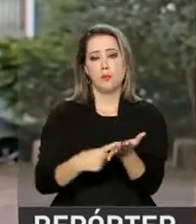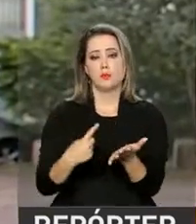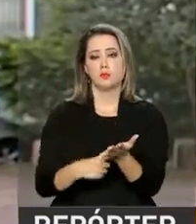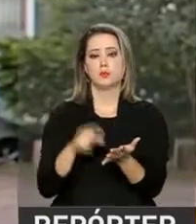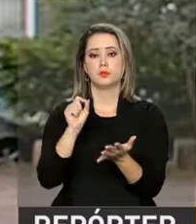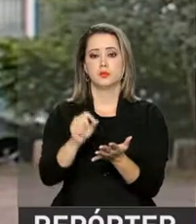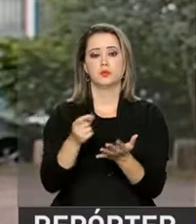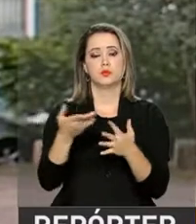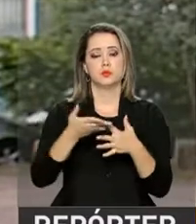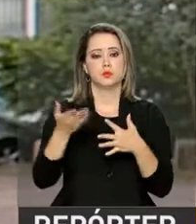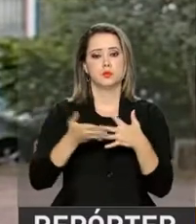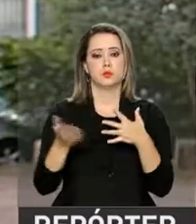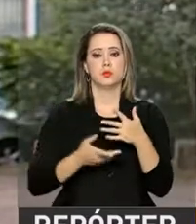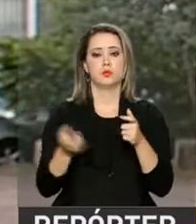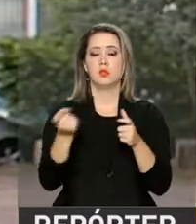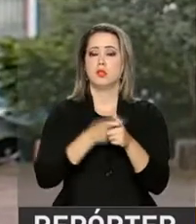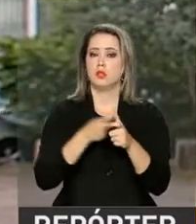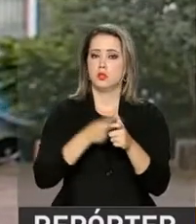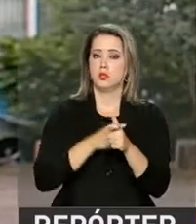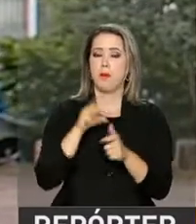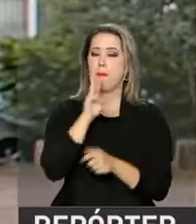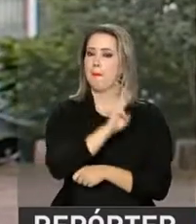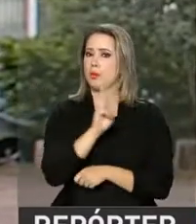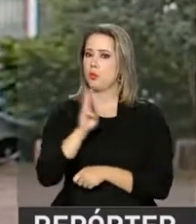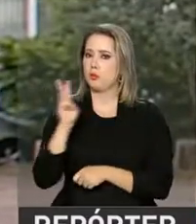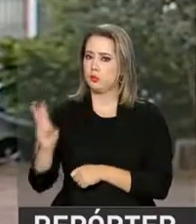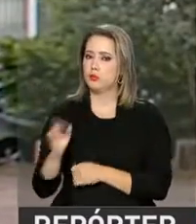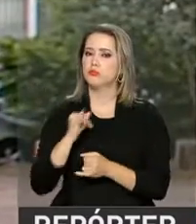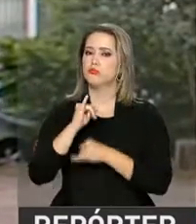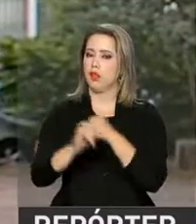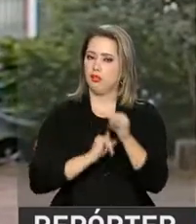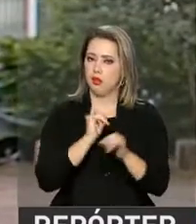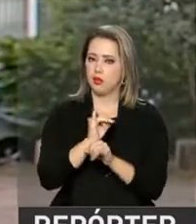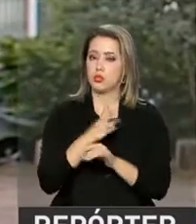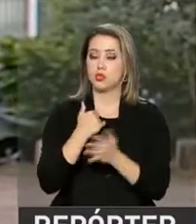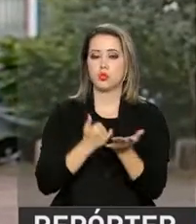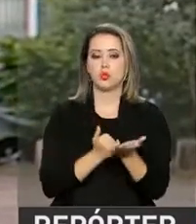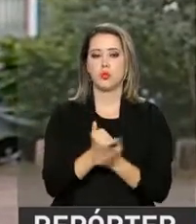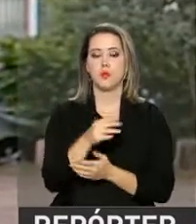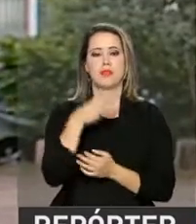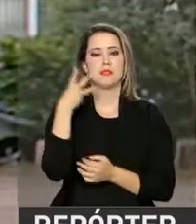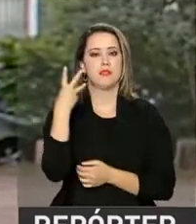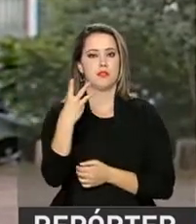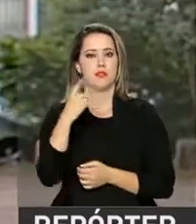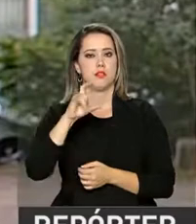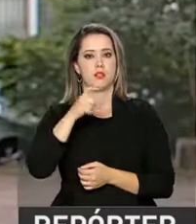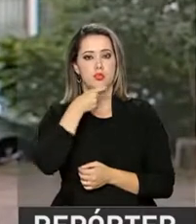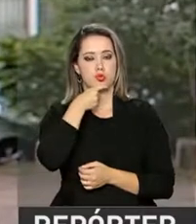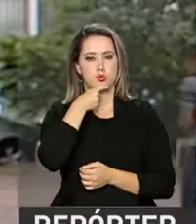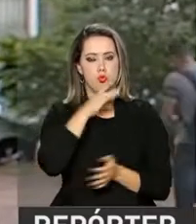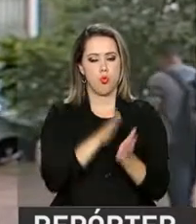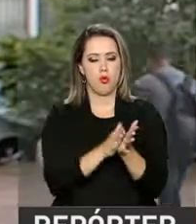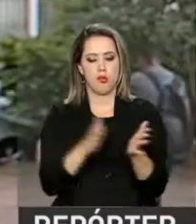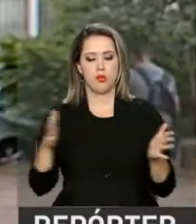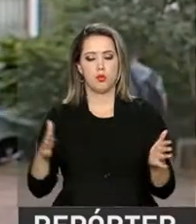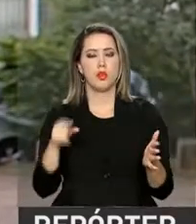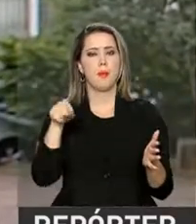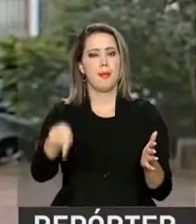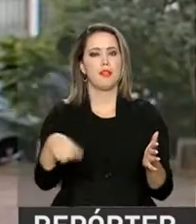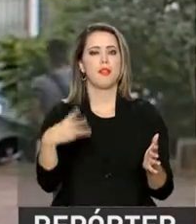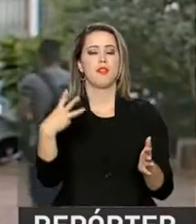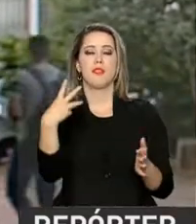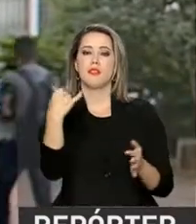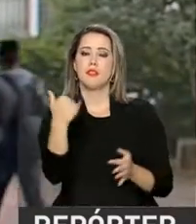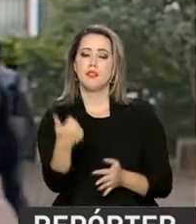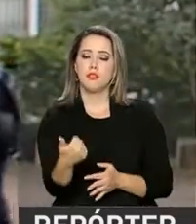Regularização Tributária será feito pela internet, como você disse, a partir do dia 3 de julho e o prazo vai até 31